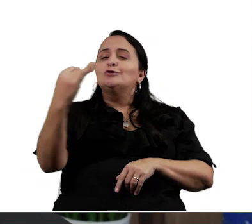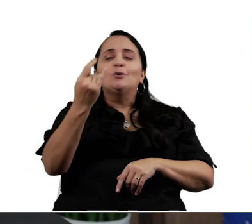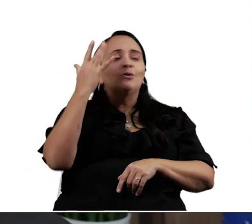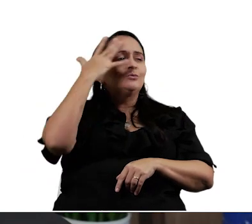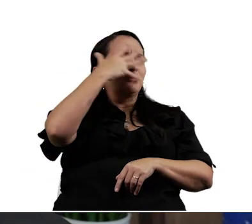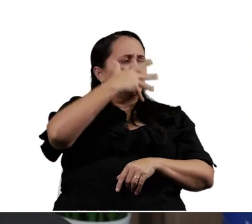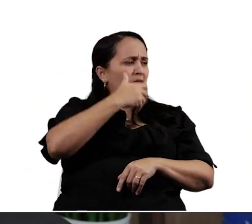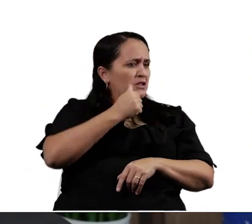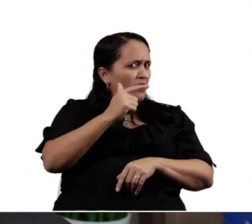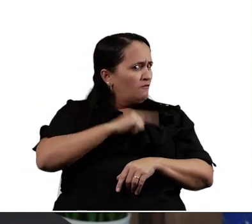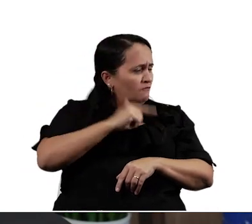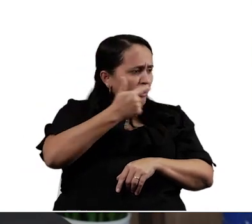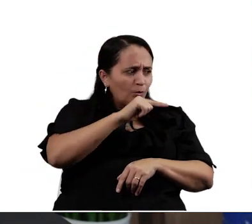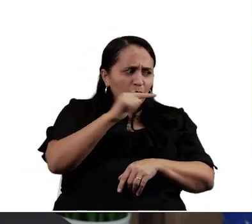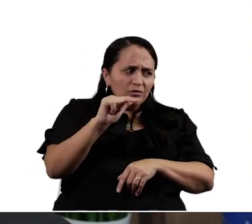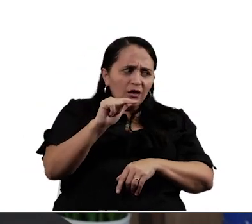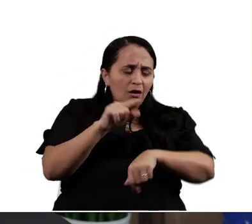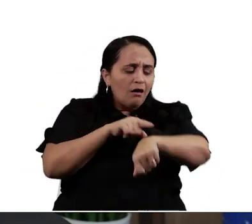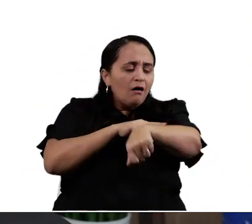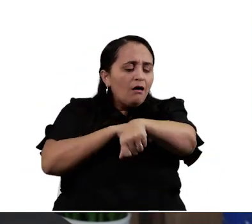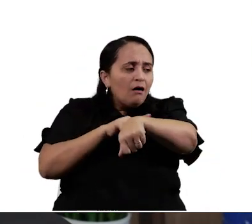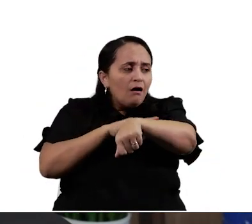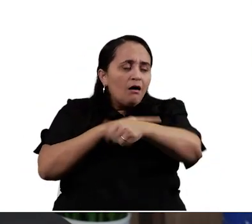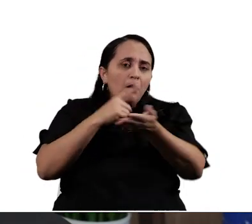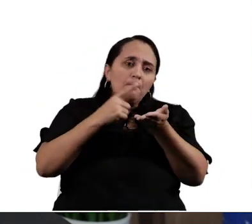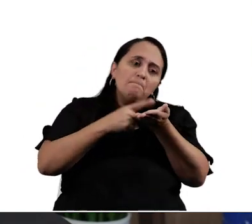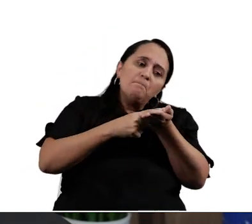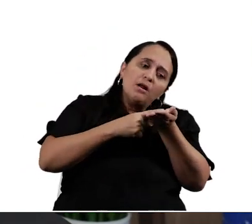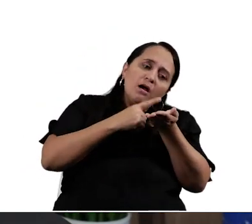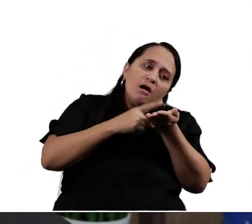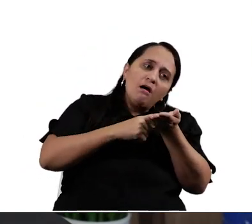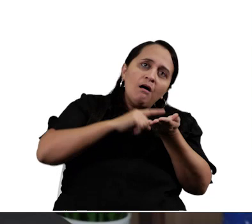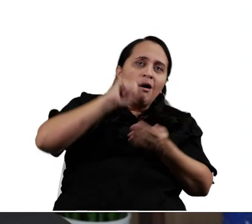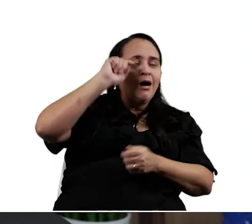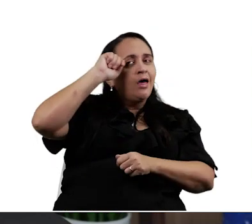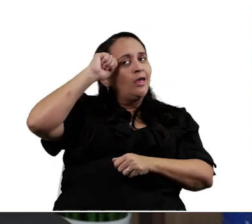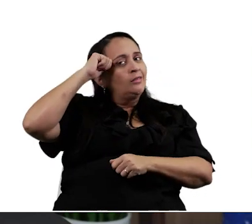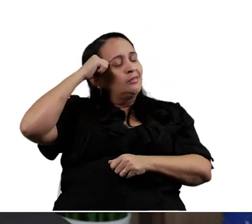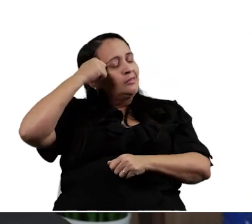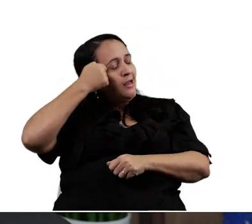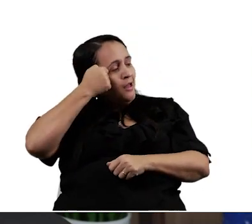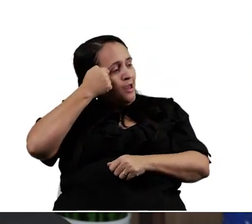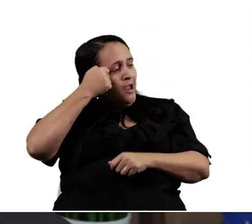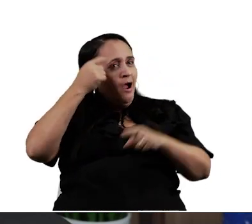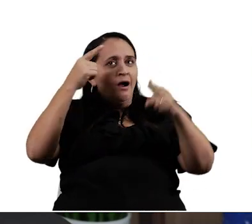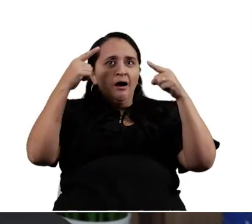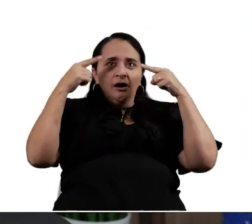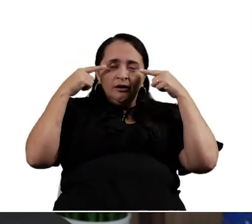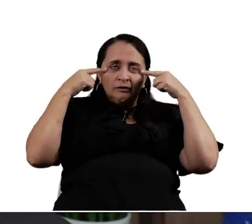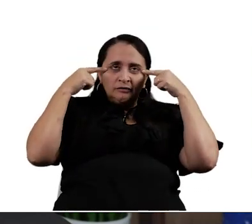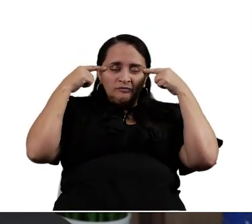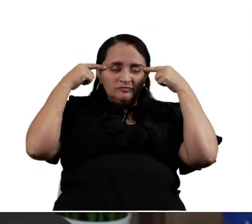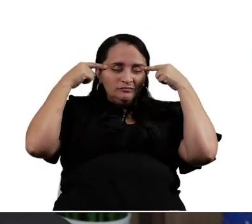feia, Sara. Uns são brancos, outros são negros. Há os de traços asiáticos também.